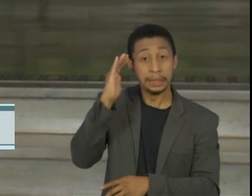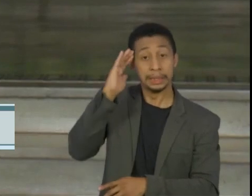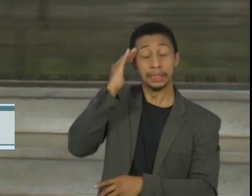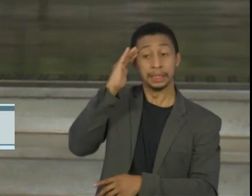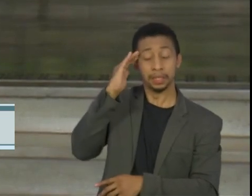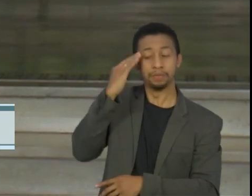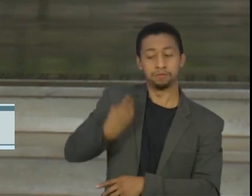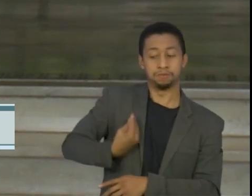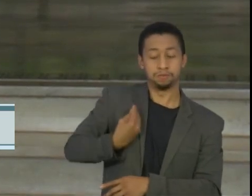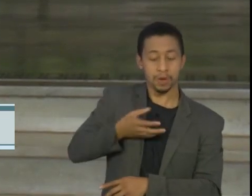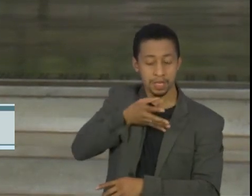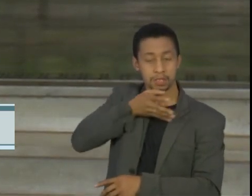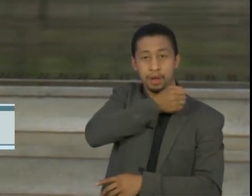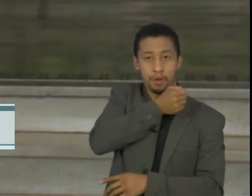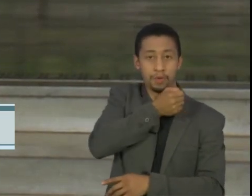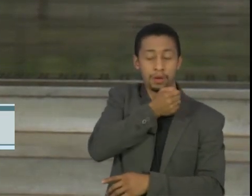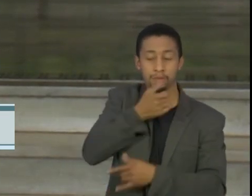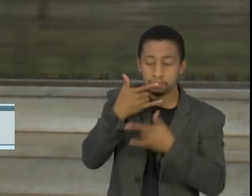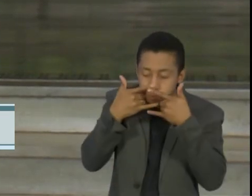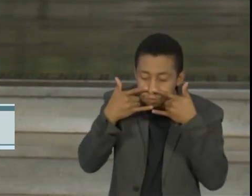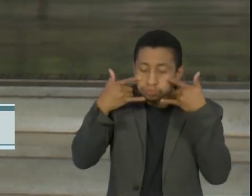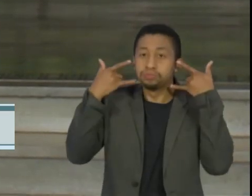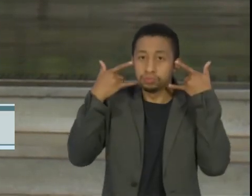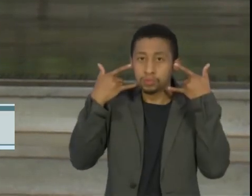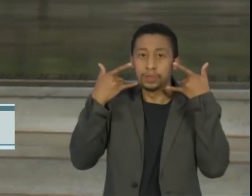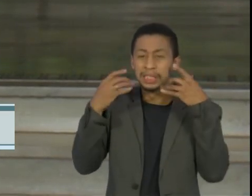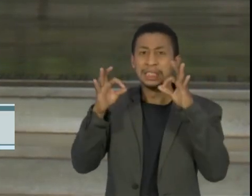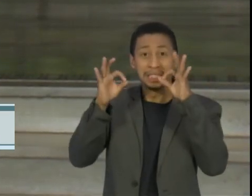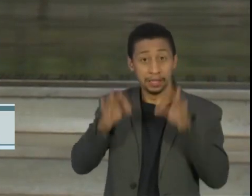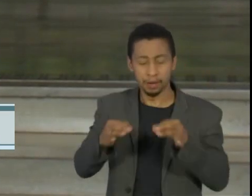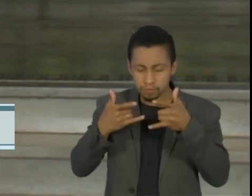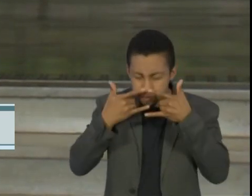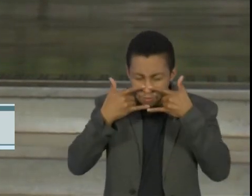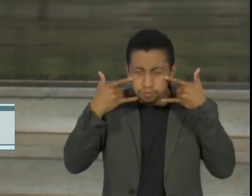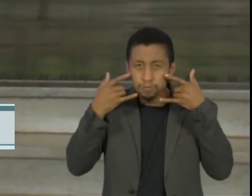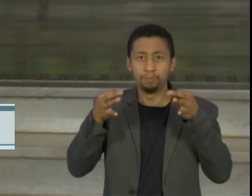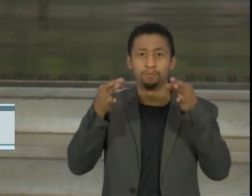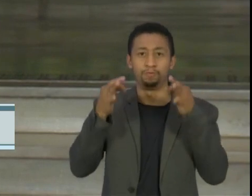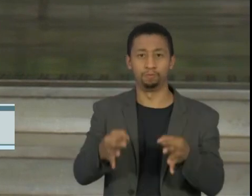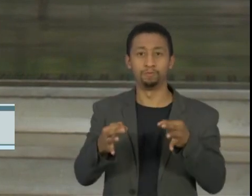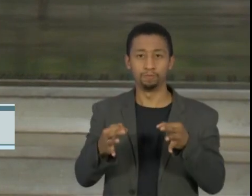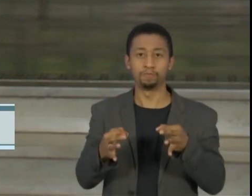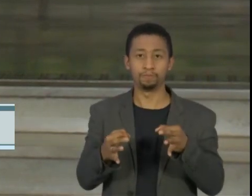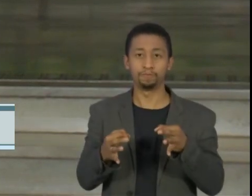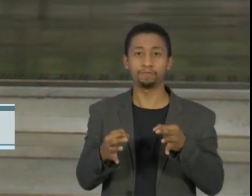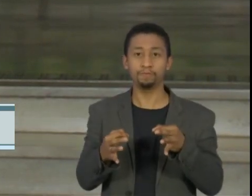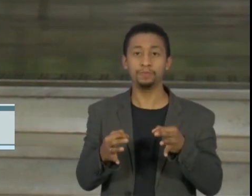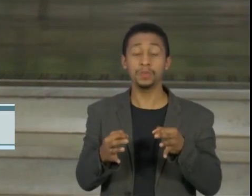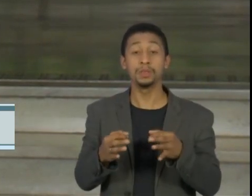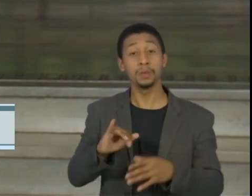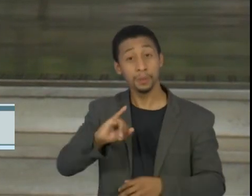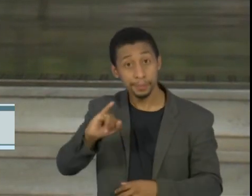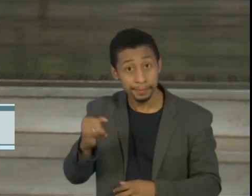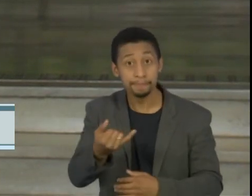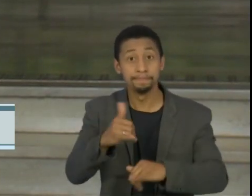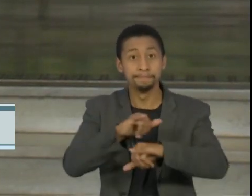vidas usando máscaras e usando corretamente. Quero aproveitar